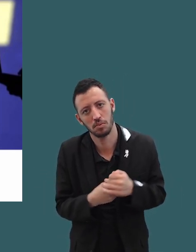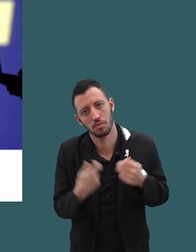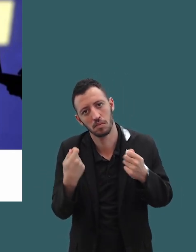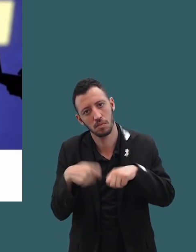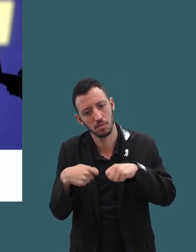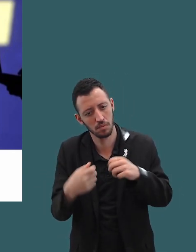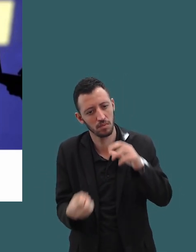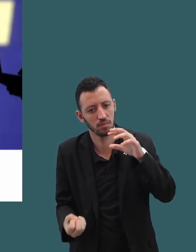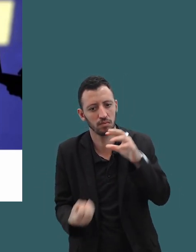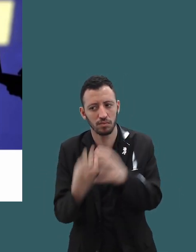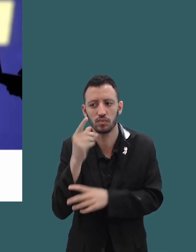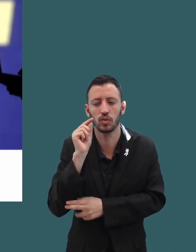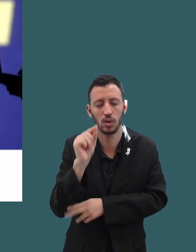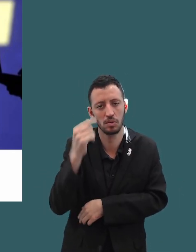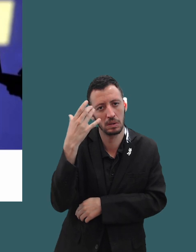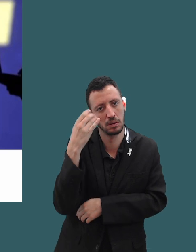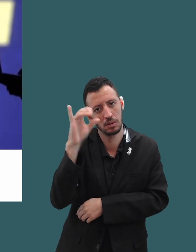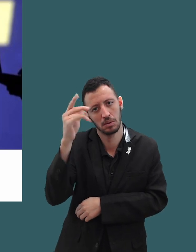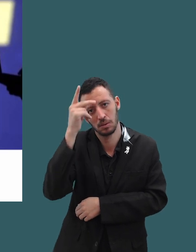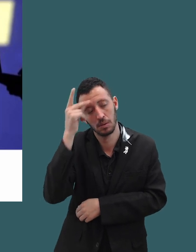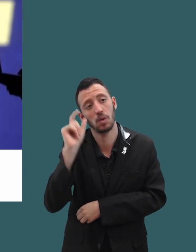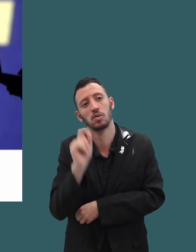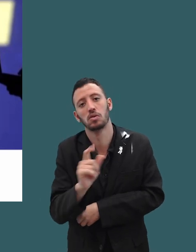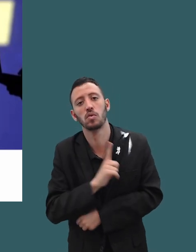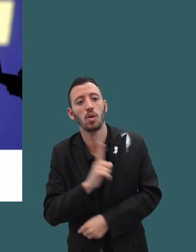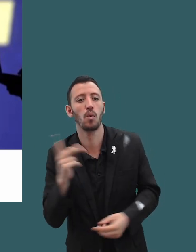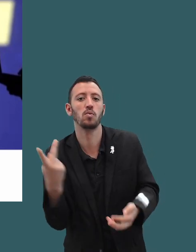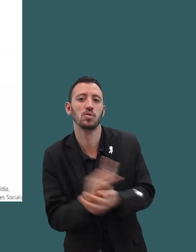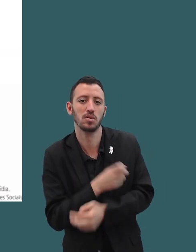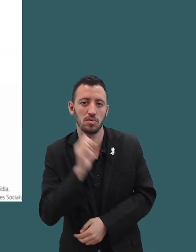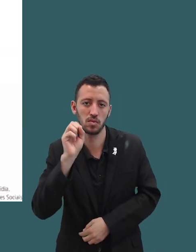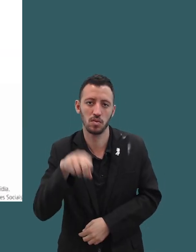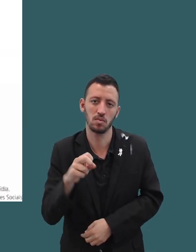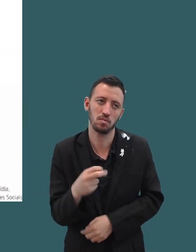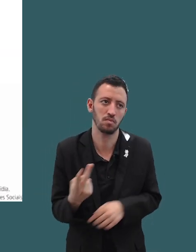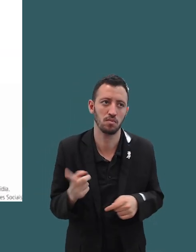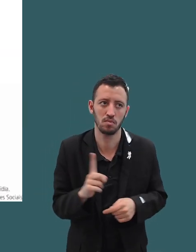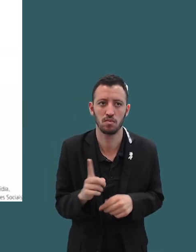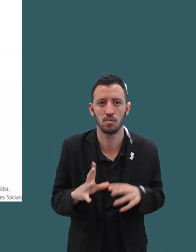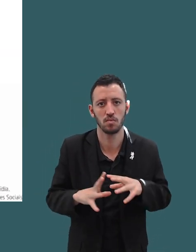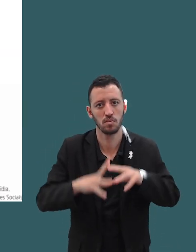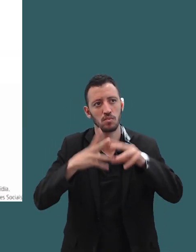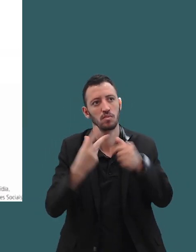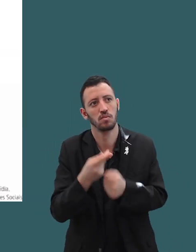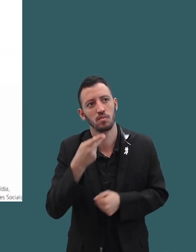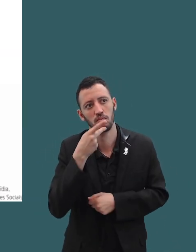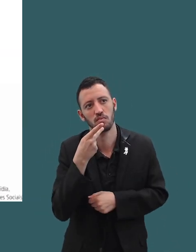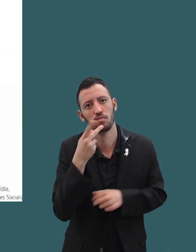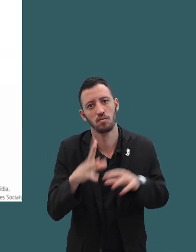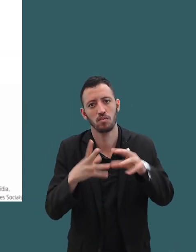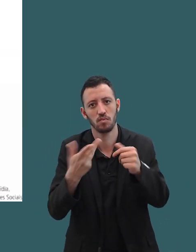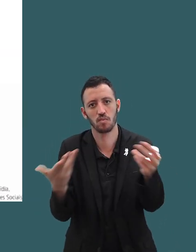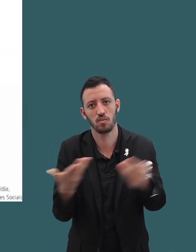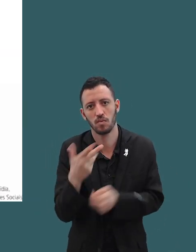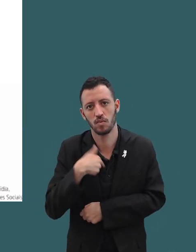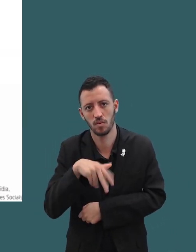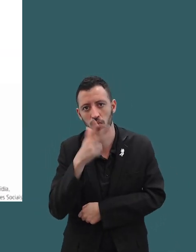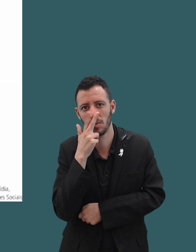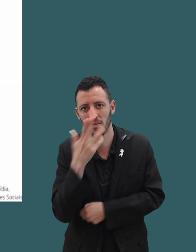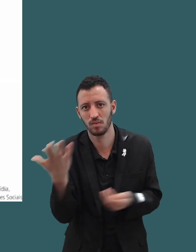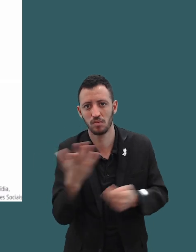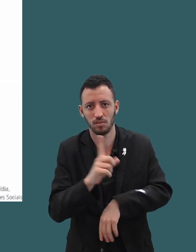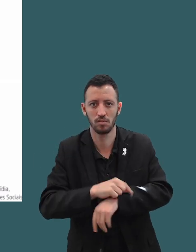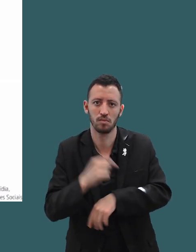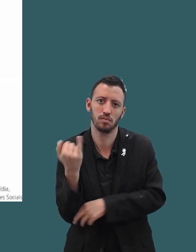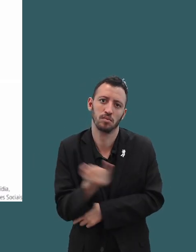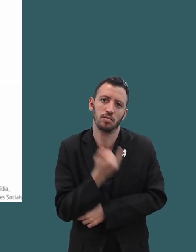precisa construir o que é ciência, as pessoas têm que saber o que está acontecendo. Bom, tudo isso para dizer para vocês que eu acho que é um